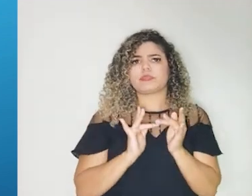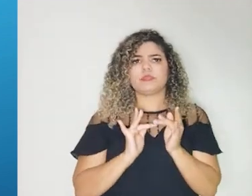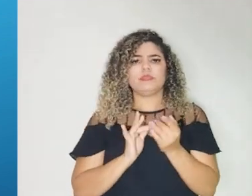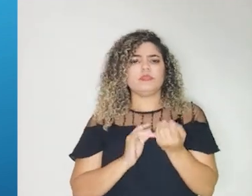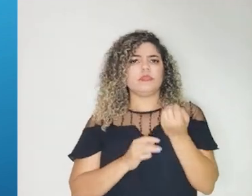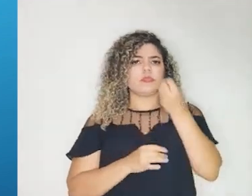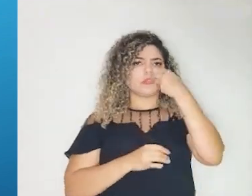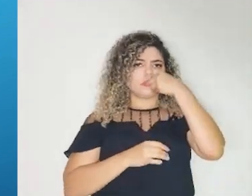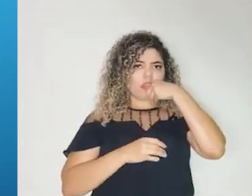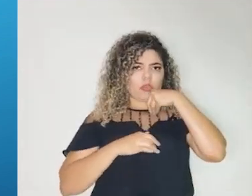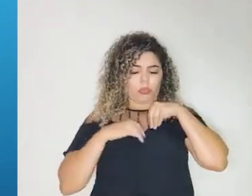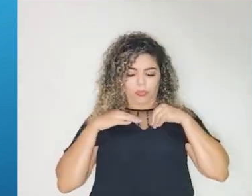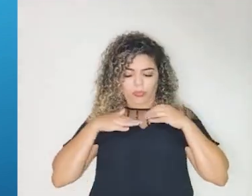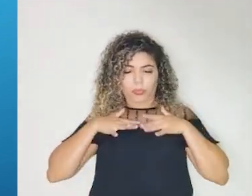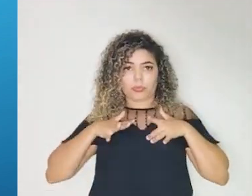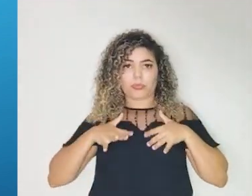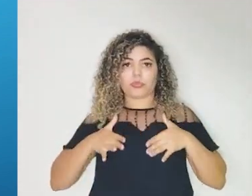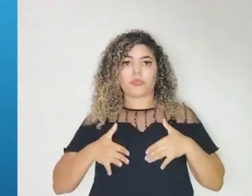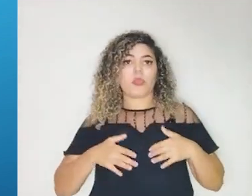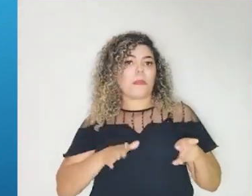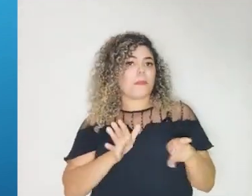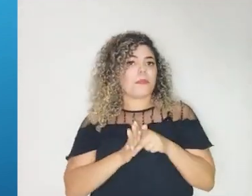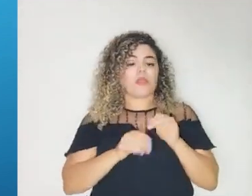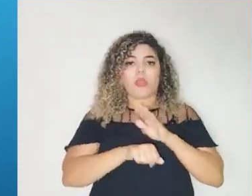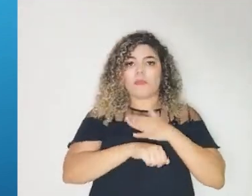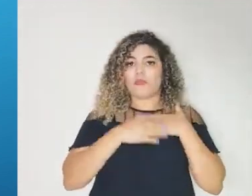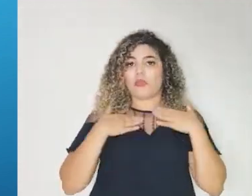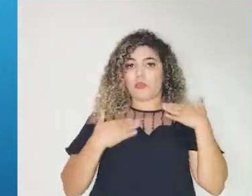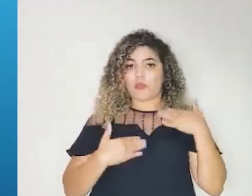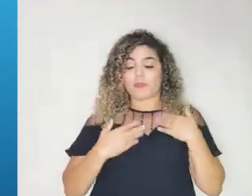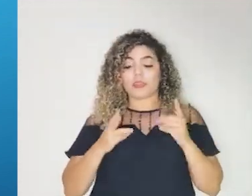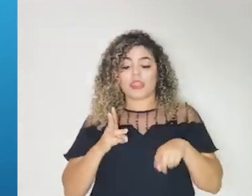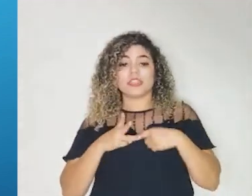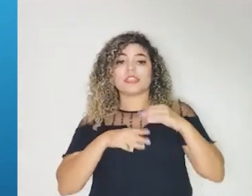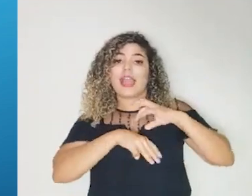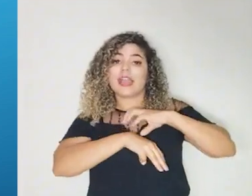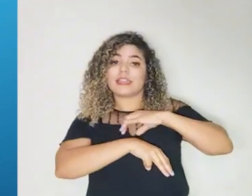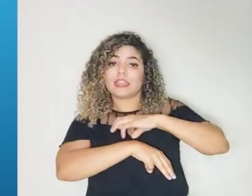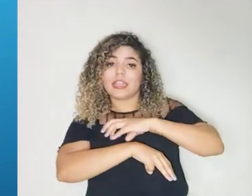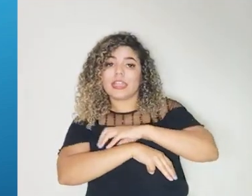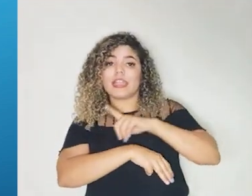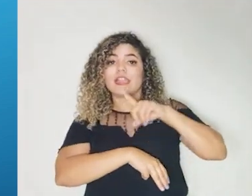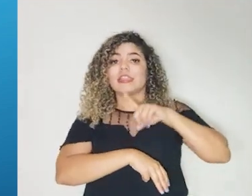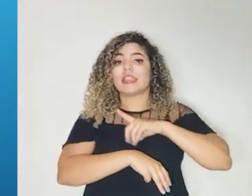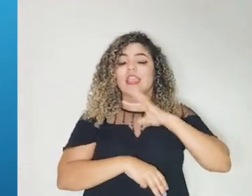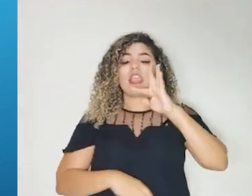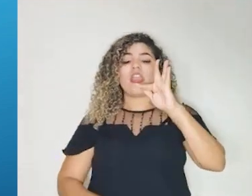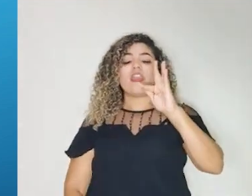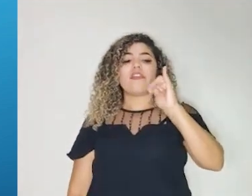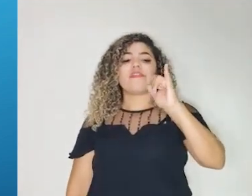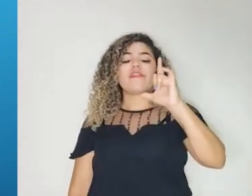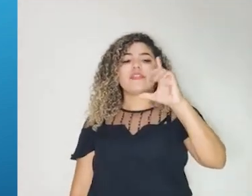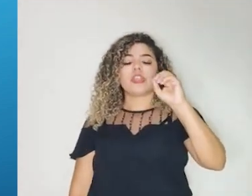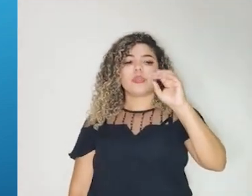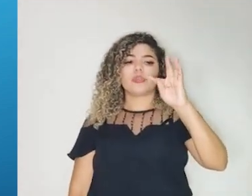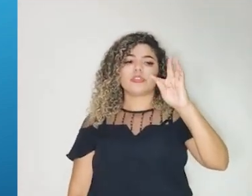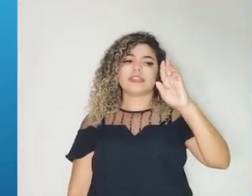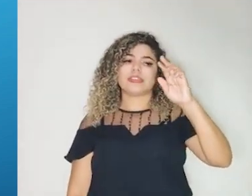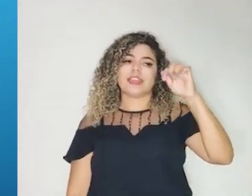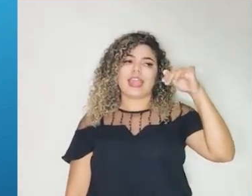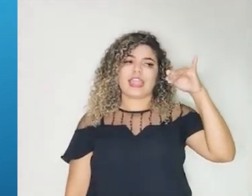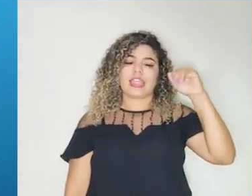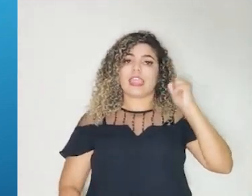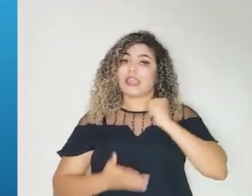ou seja, o gás ele entra diretamente aos tecidos, traqueias. Já nos aracnídeos nós temos filotraqueias, que ajudam nesse